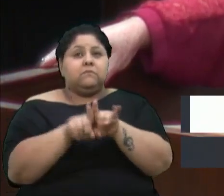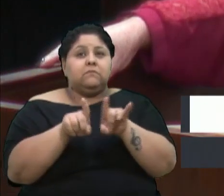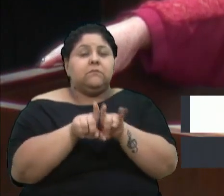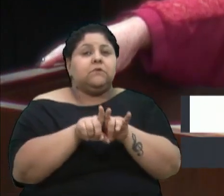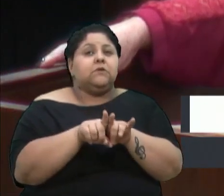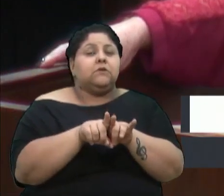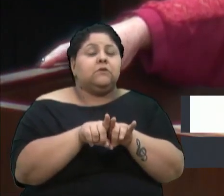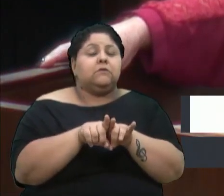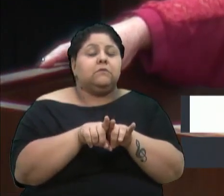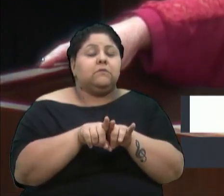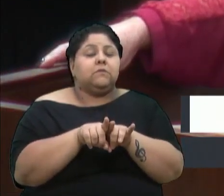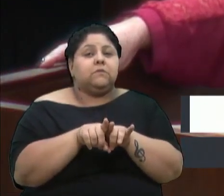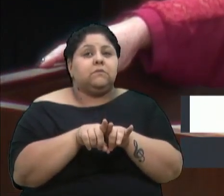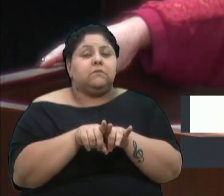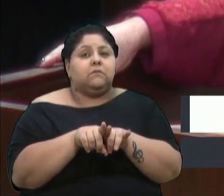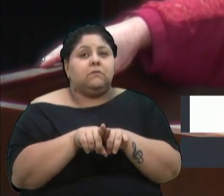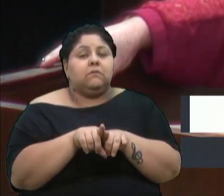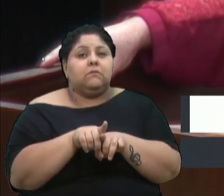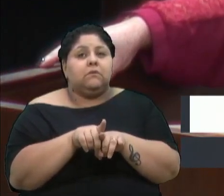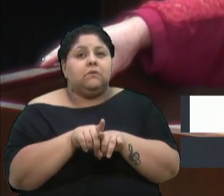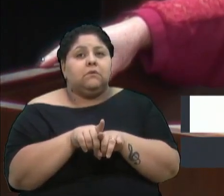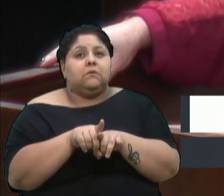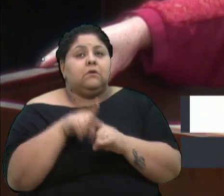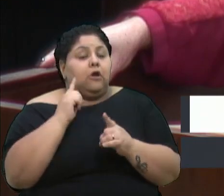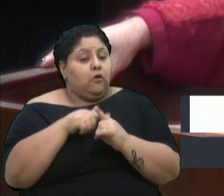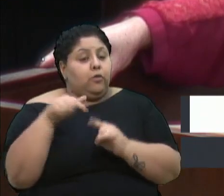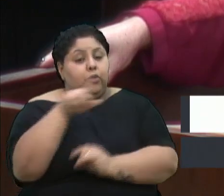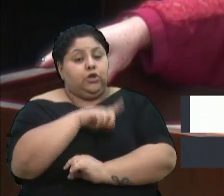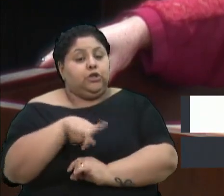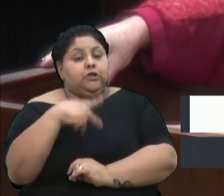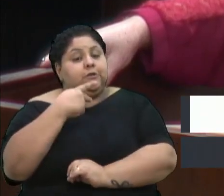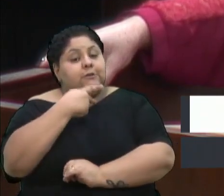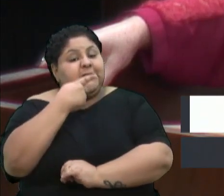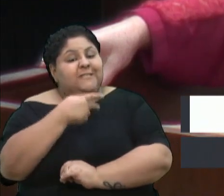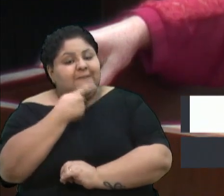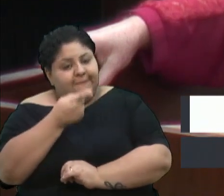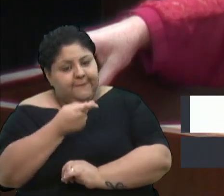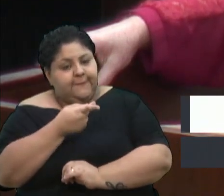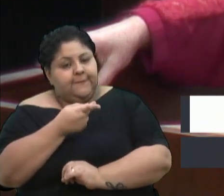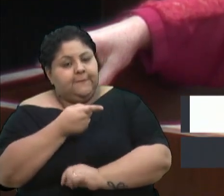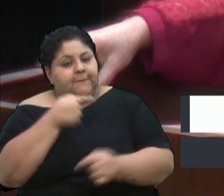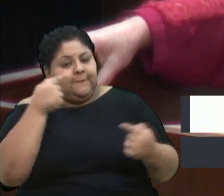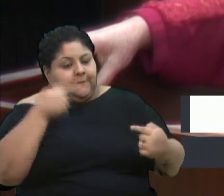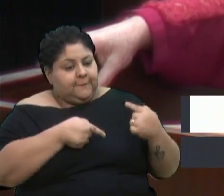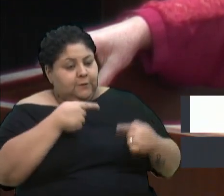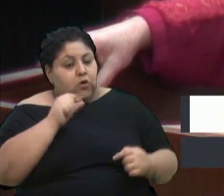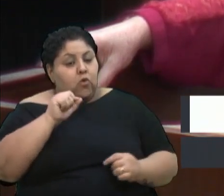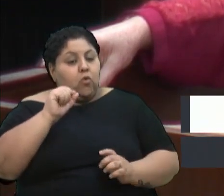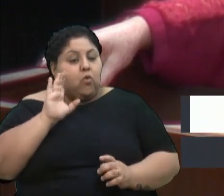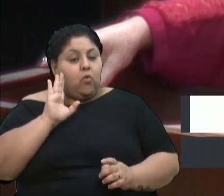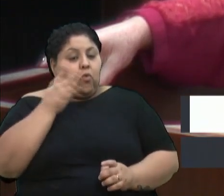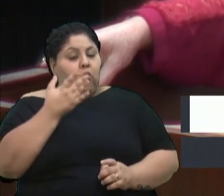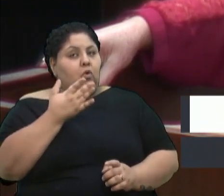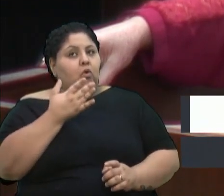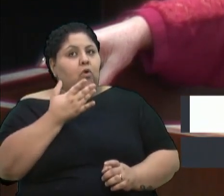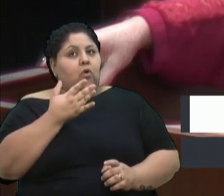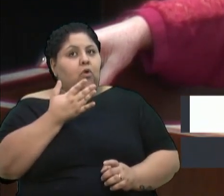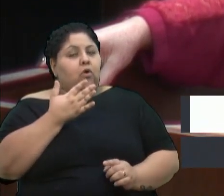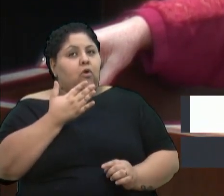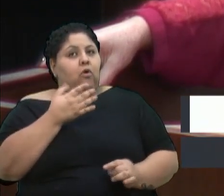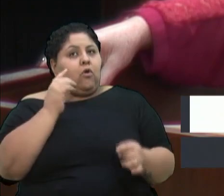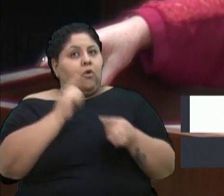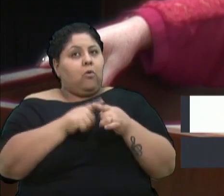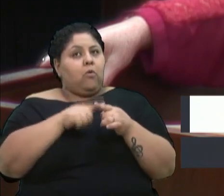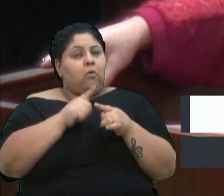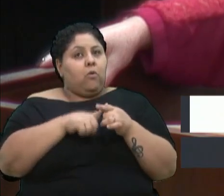que a gente tem que fazer esse debate. O que acontece, por que as crianças saem